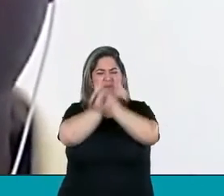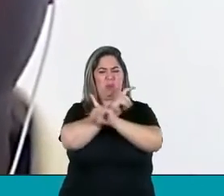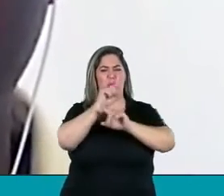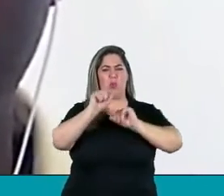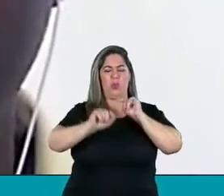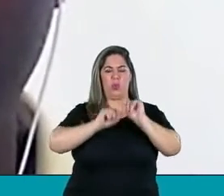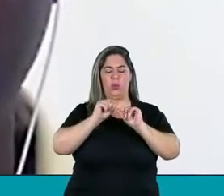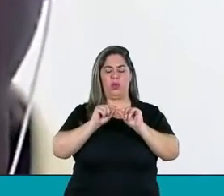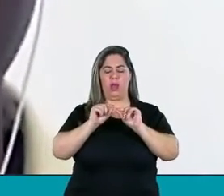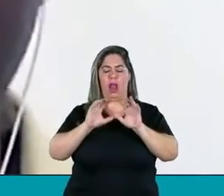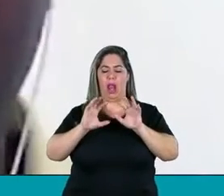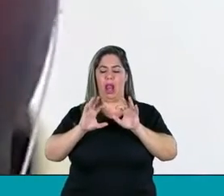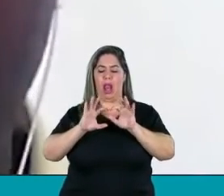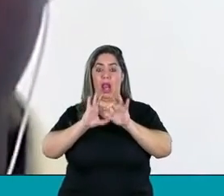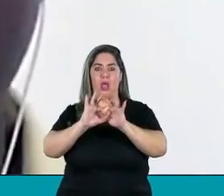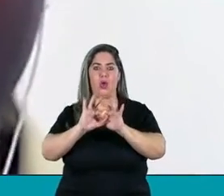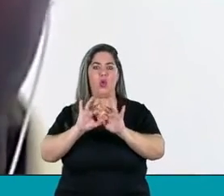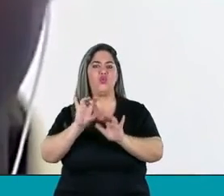vinculou-se a ideias de